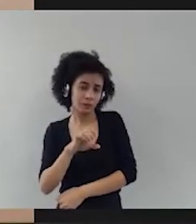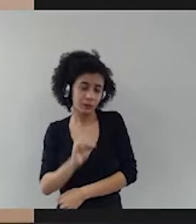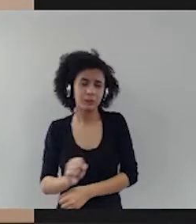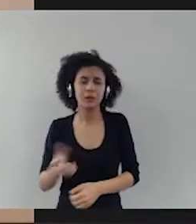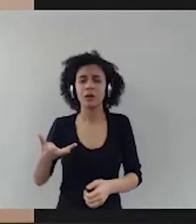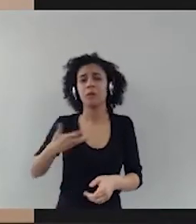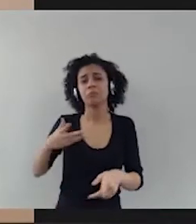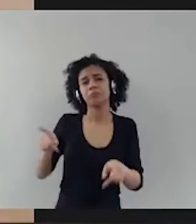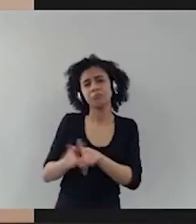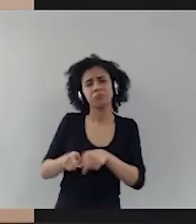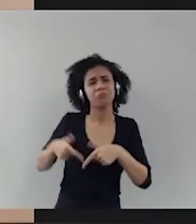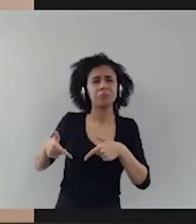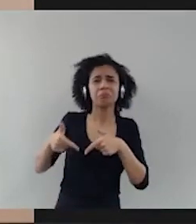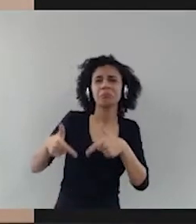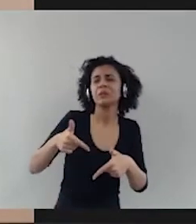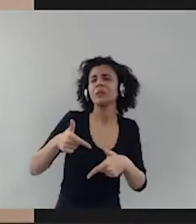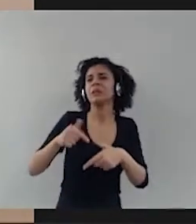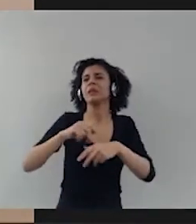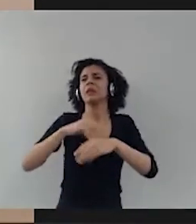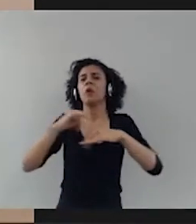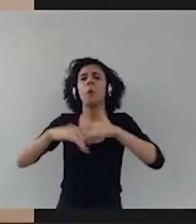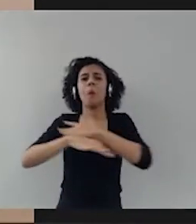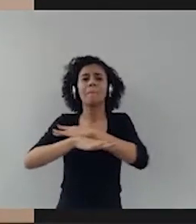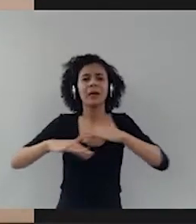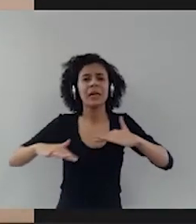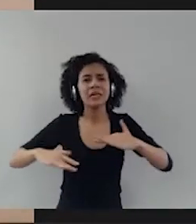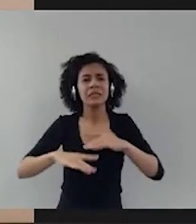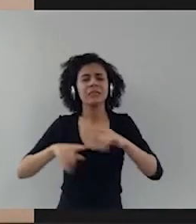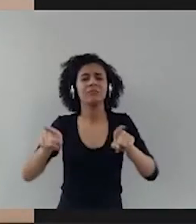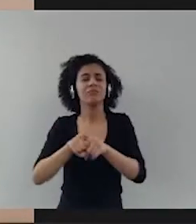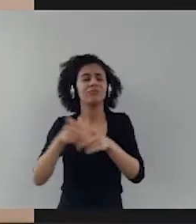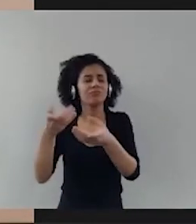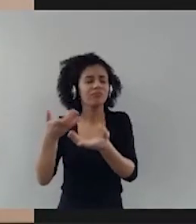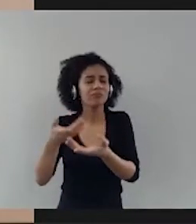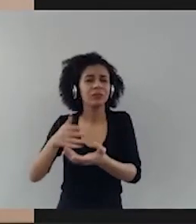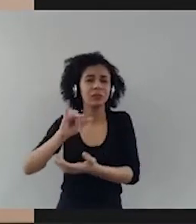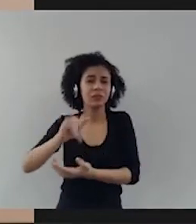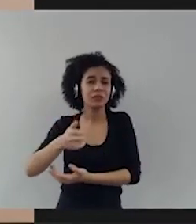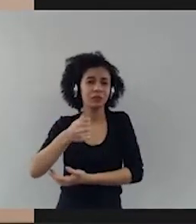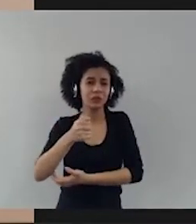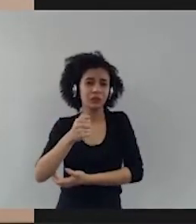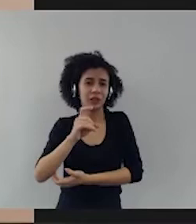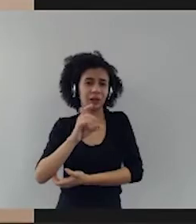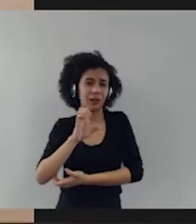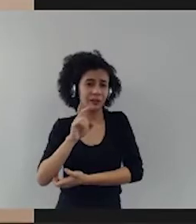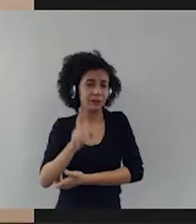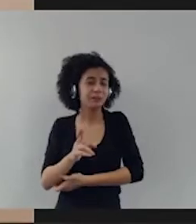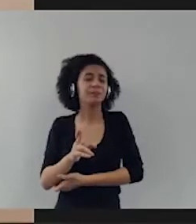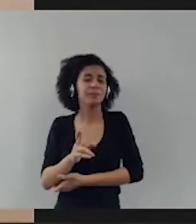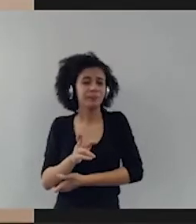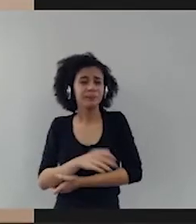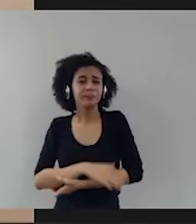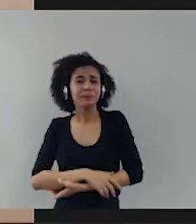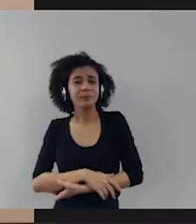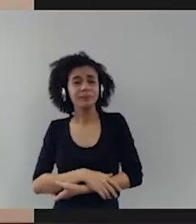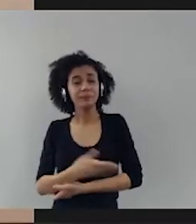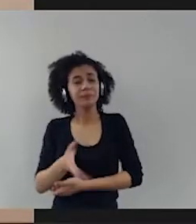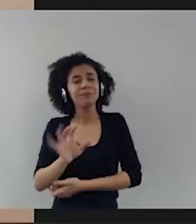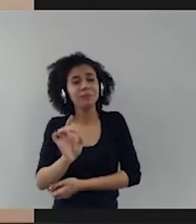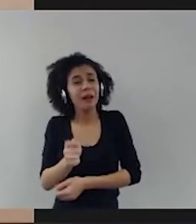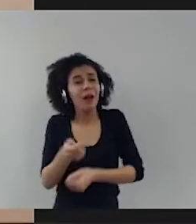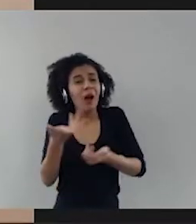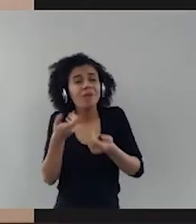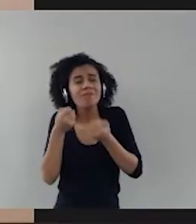de jornada nas demandas urbanísticas, e o querido conselheiro Jader também, é tentar entender